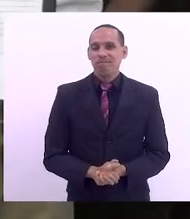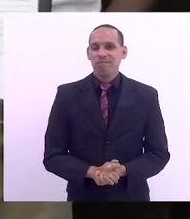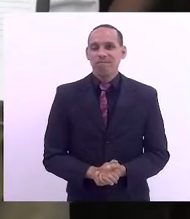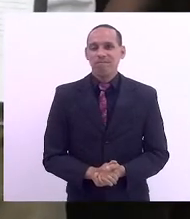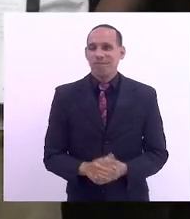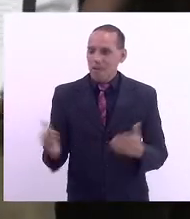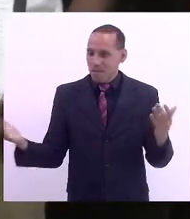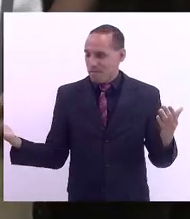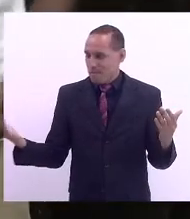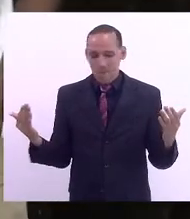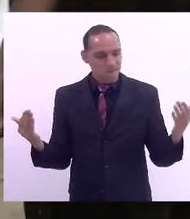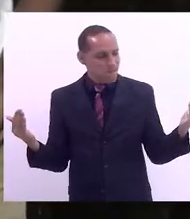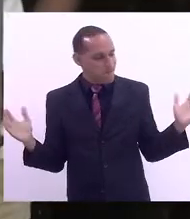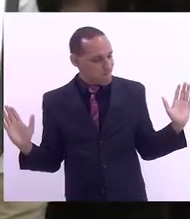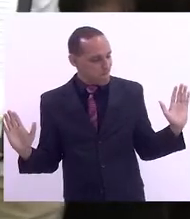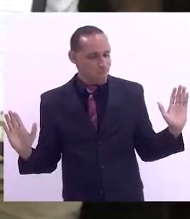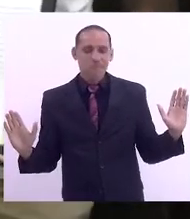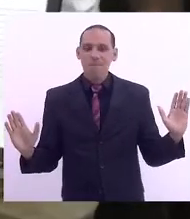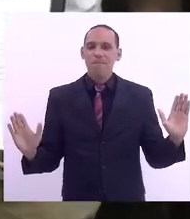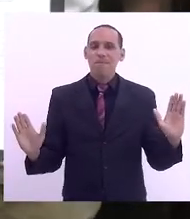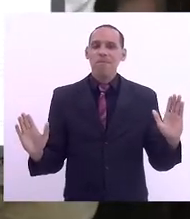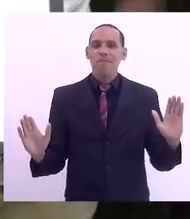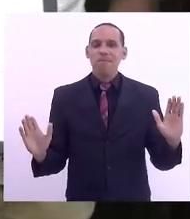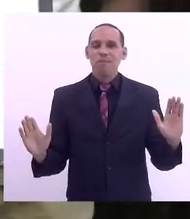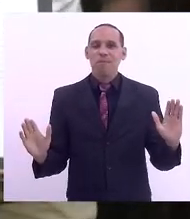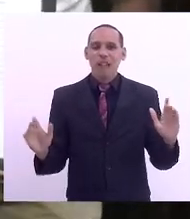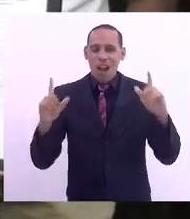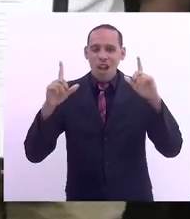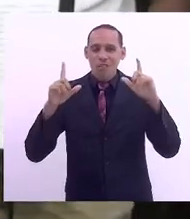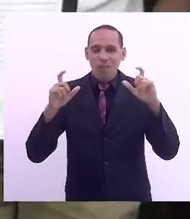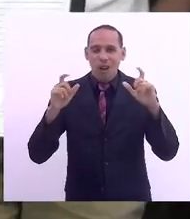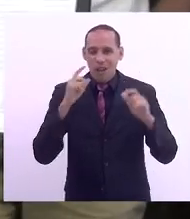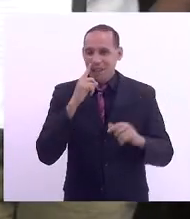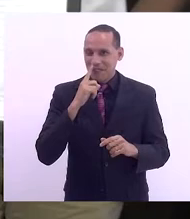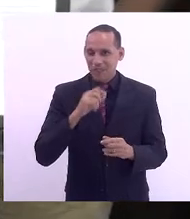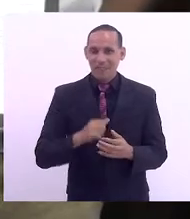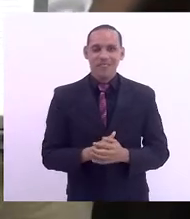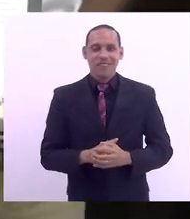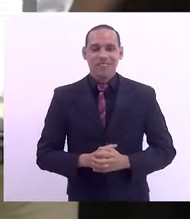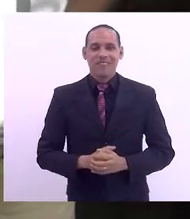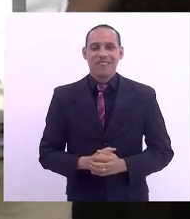Chega só um pouco mais para frente aqui para conseguirmos tirar uma foto.